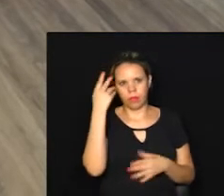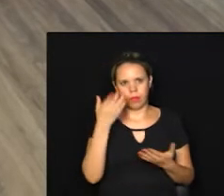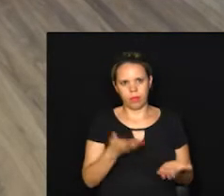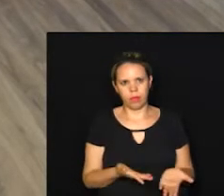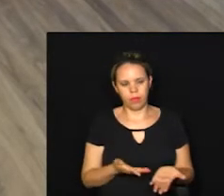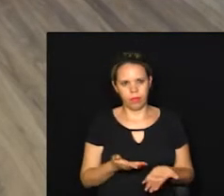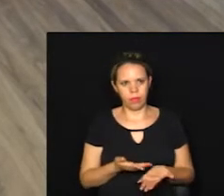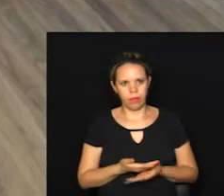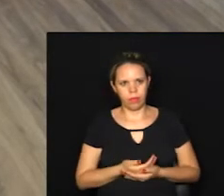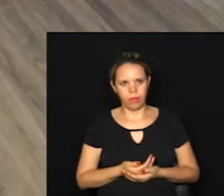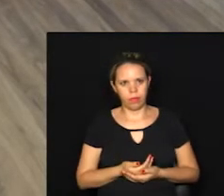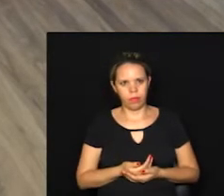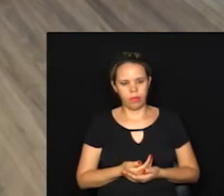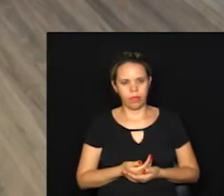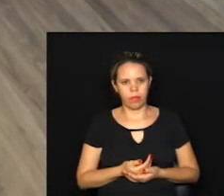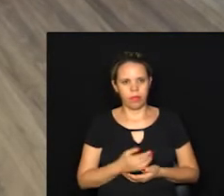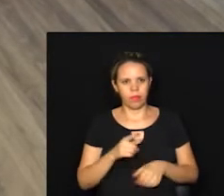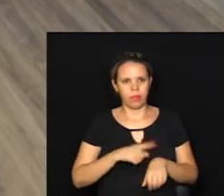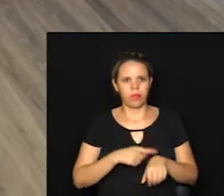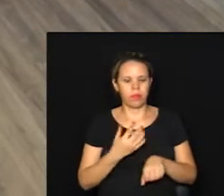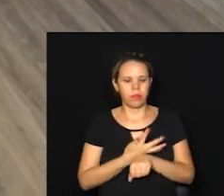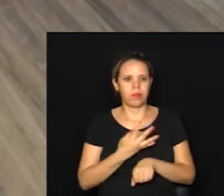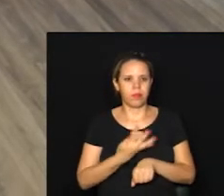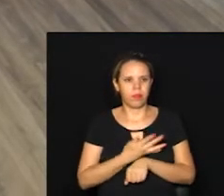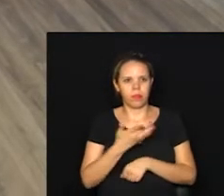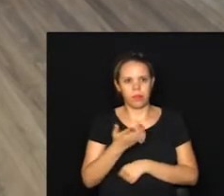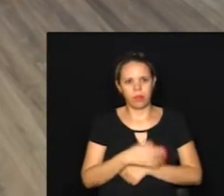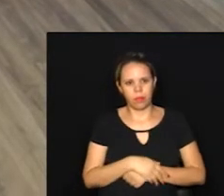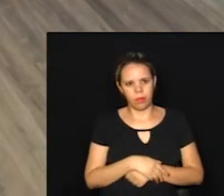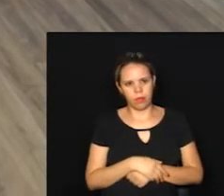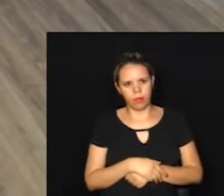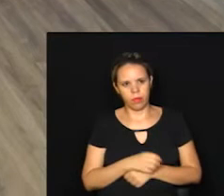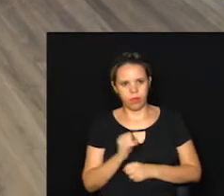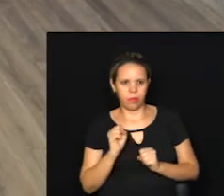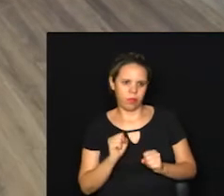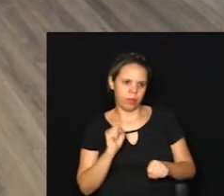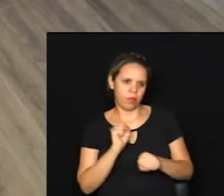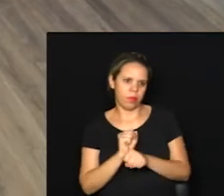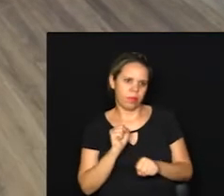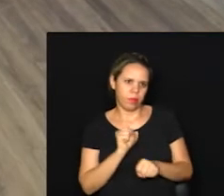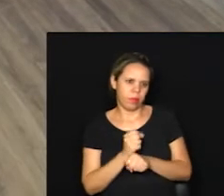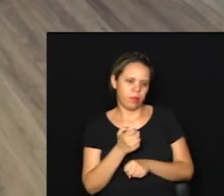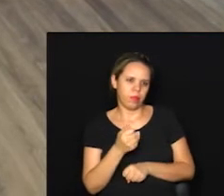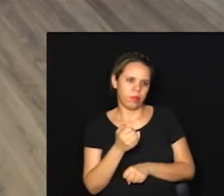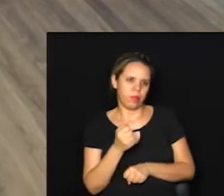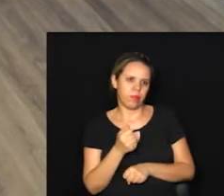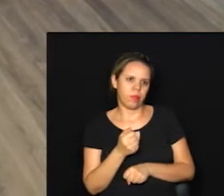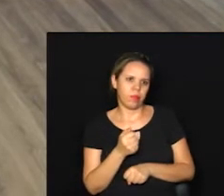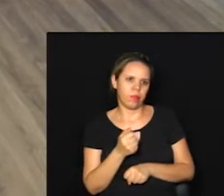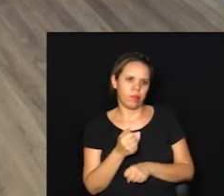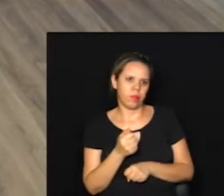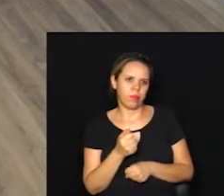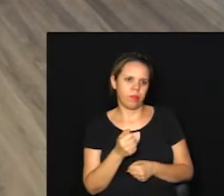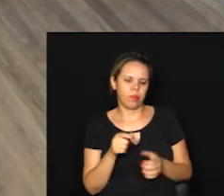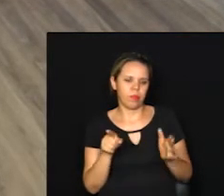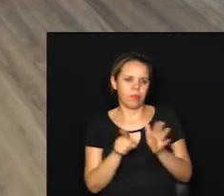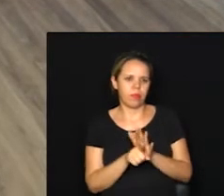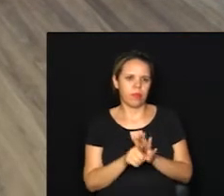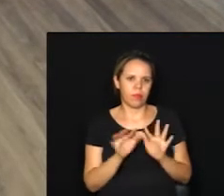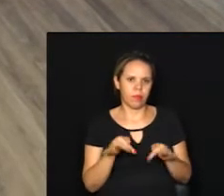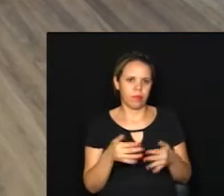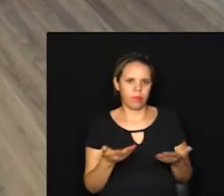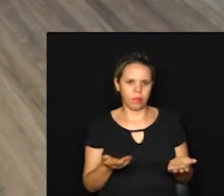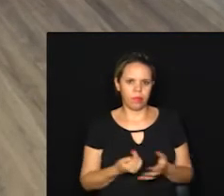Então, não sei se ele está com o horário apertado aí, mas se ele puder aguardar um pouquinho do Mariolani, eu vou deixar uma pergunta para o